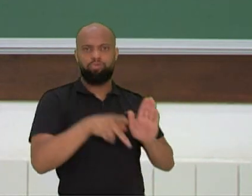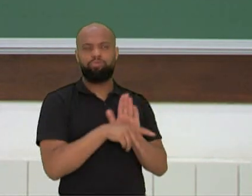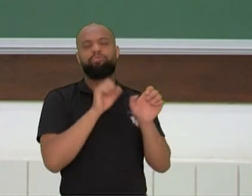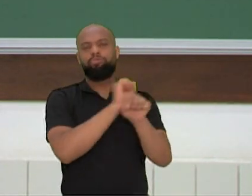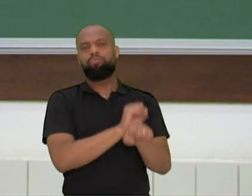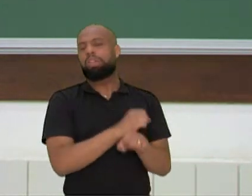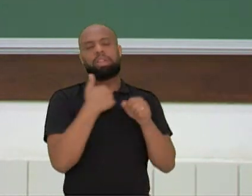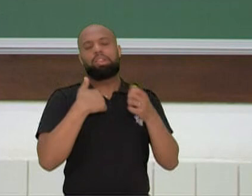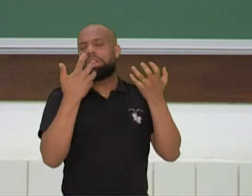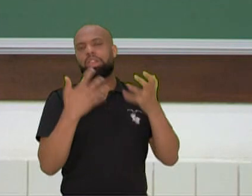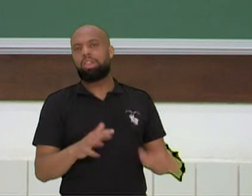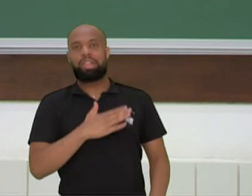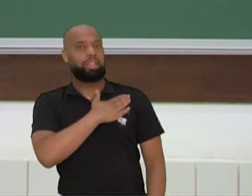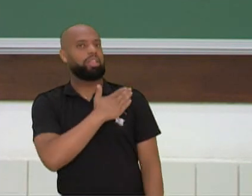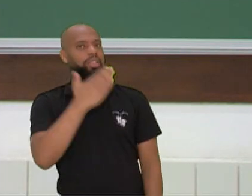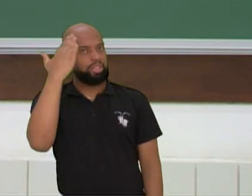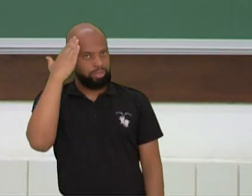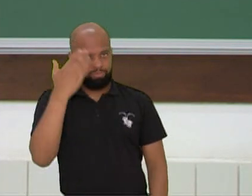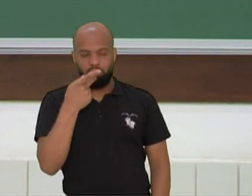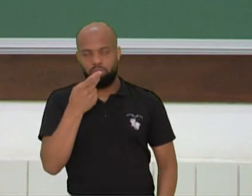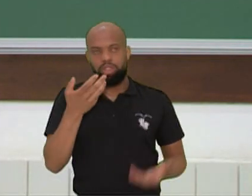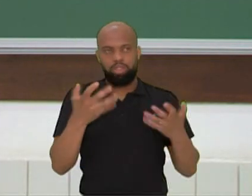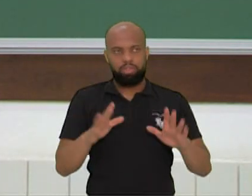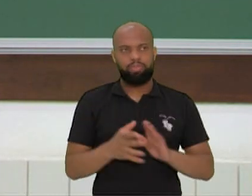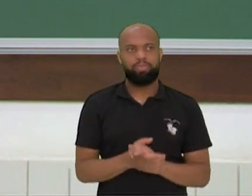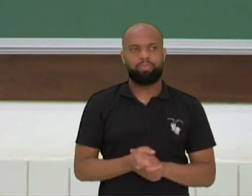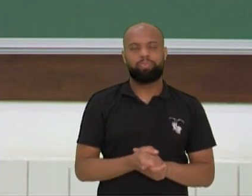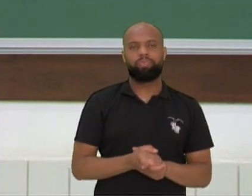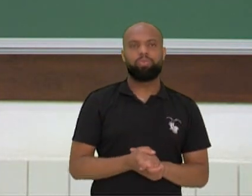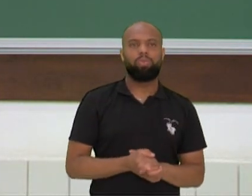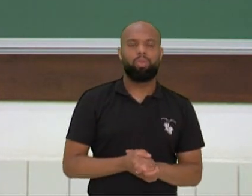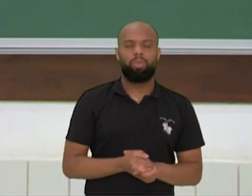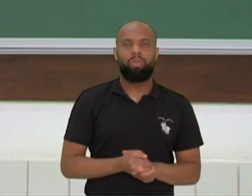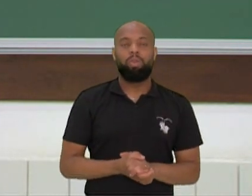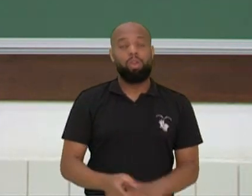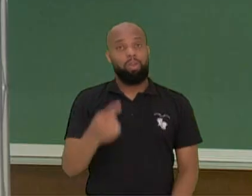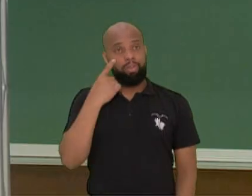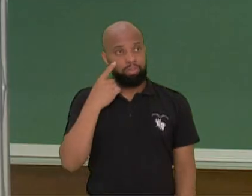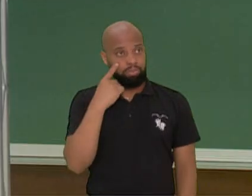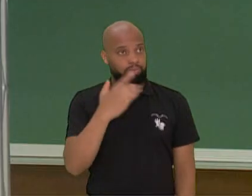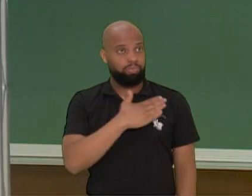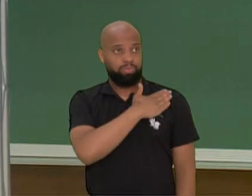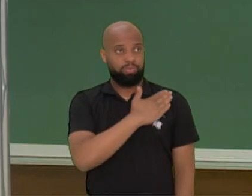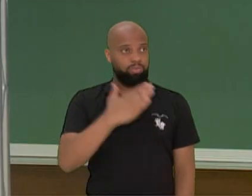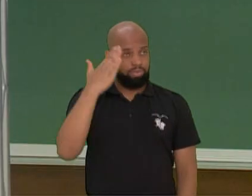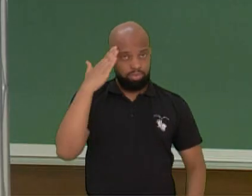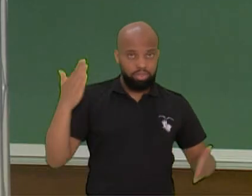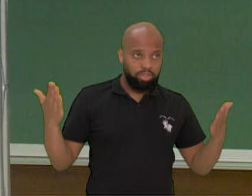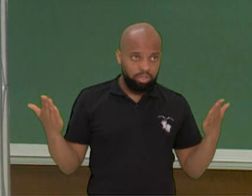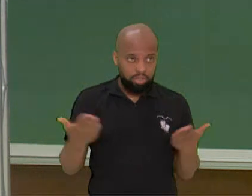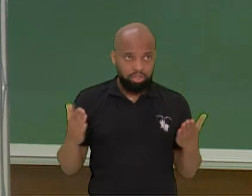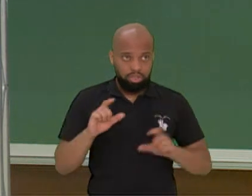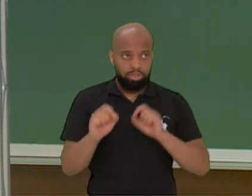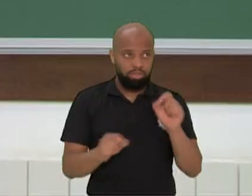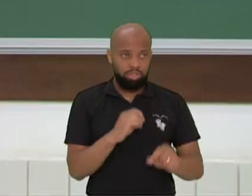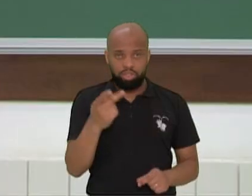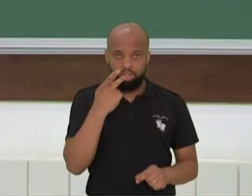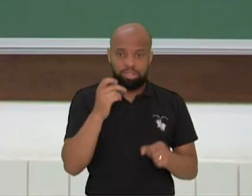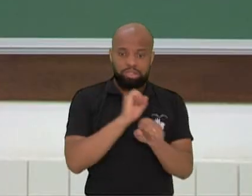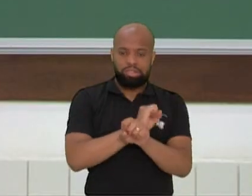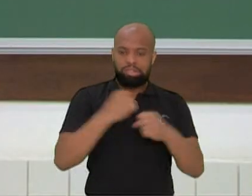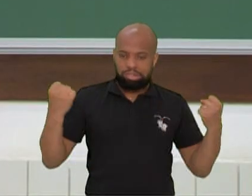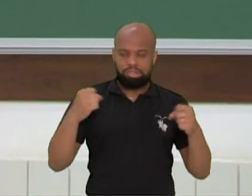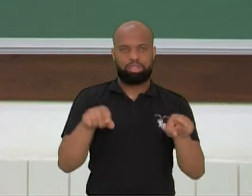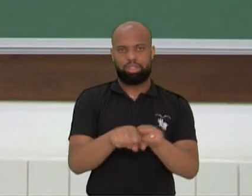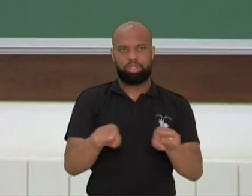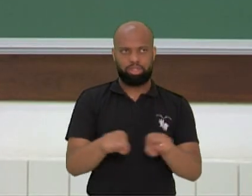a recapturar escravos. Eles vão fazer essa declaração. Veja, o exército aí está se tornando abolicionista